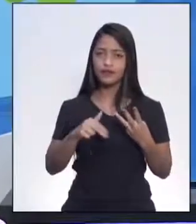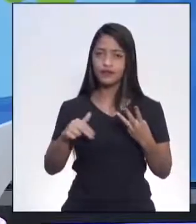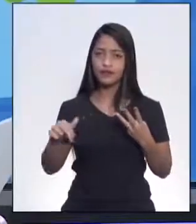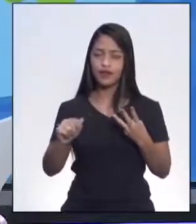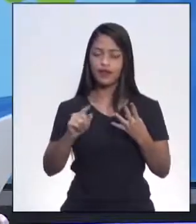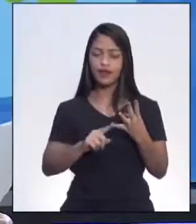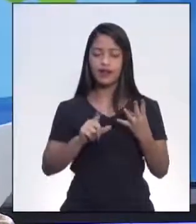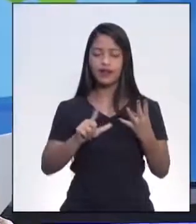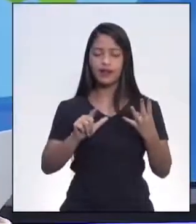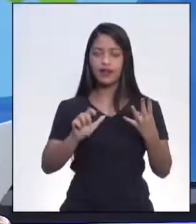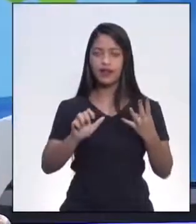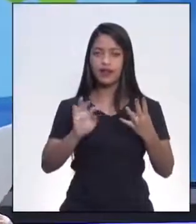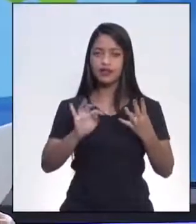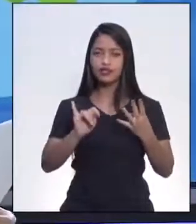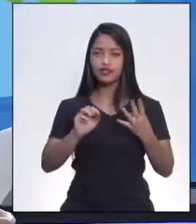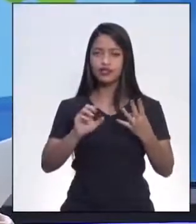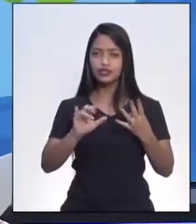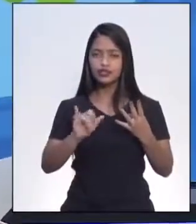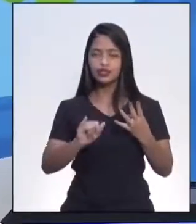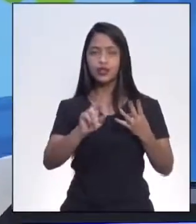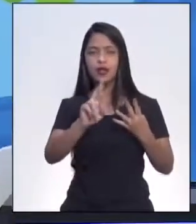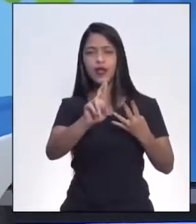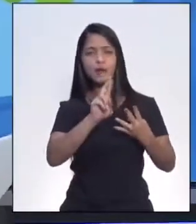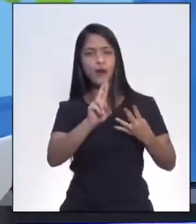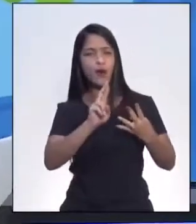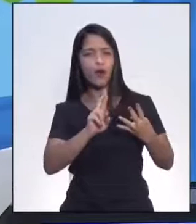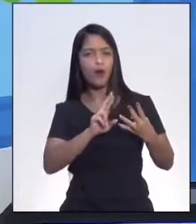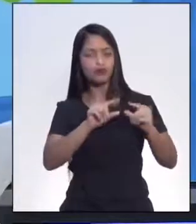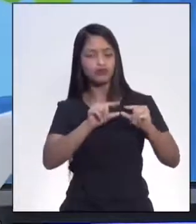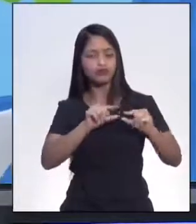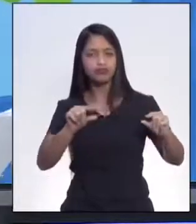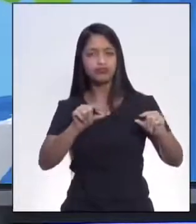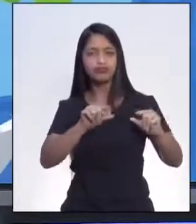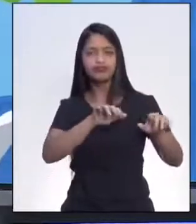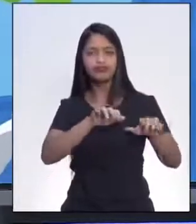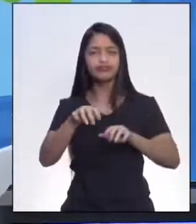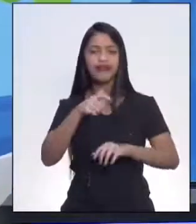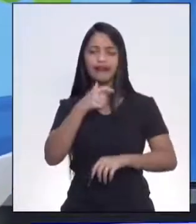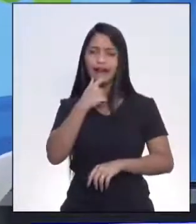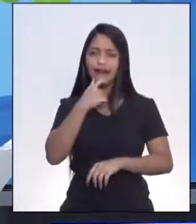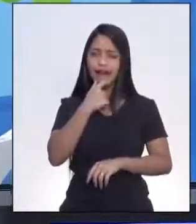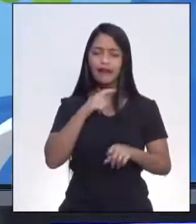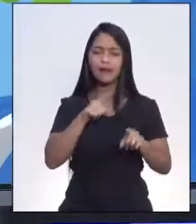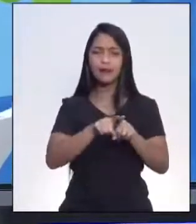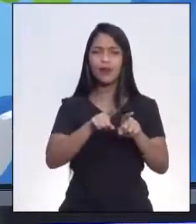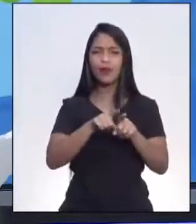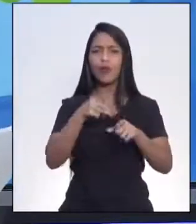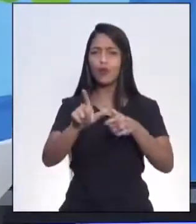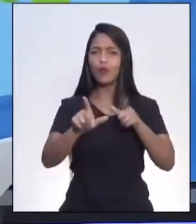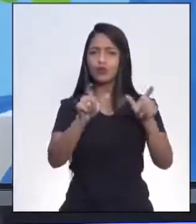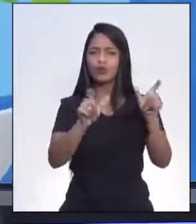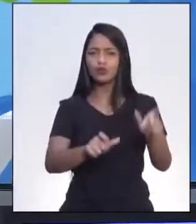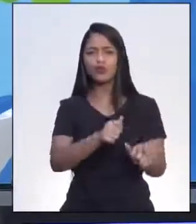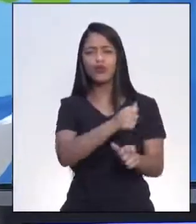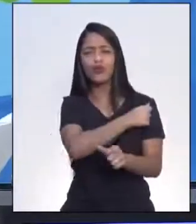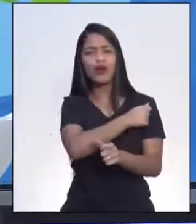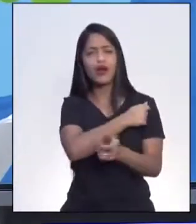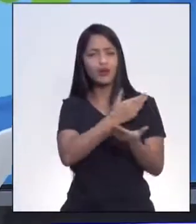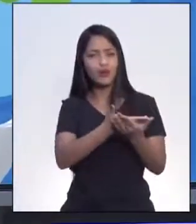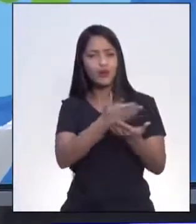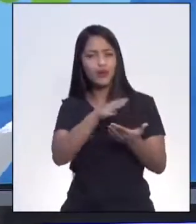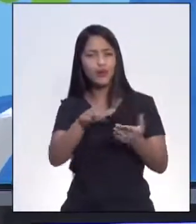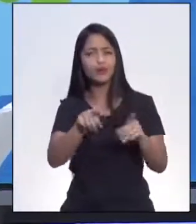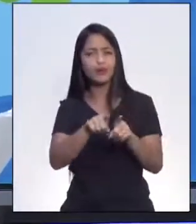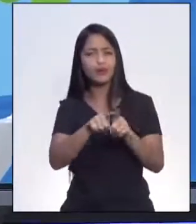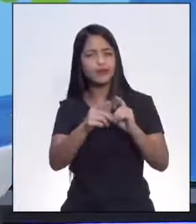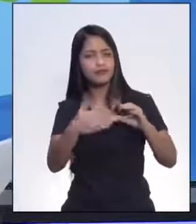inglês, tudo certinho. Outros alunos também dando resposta completa, participando bem da aula, interagindo, às vezes chamando a atenção